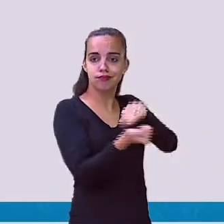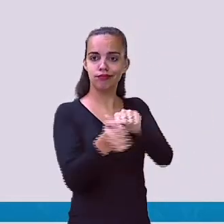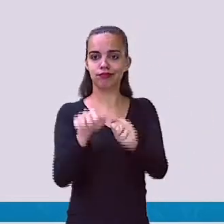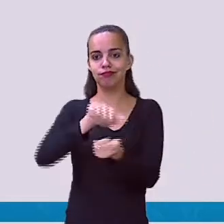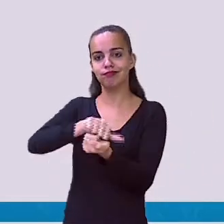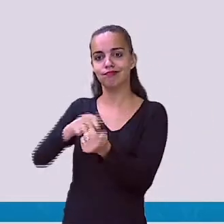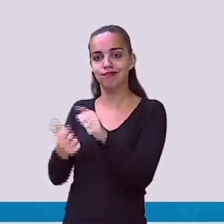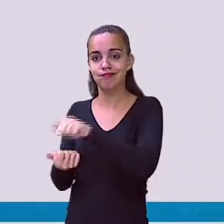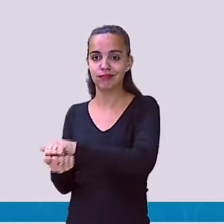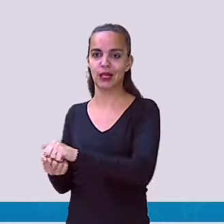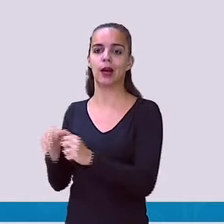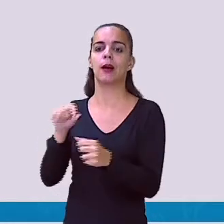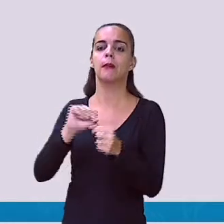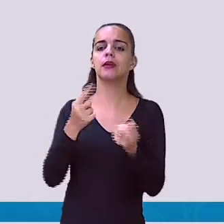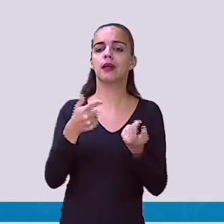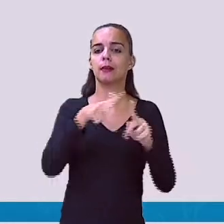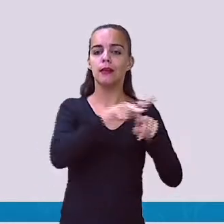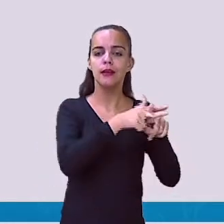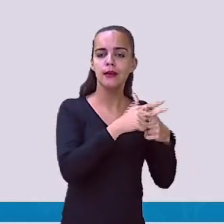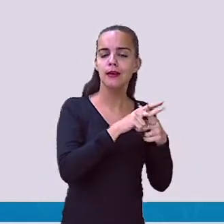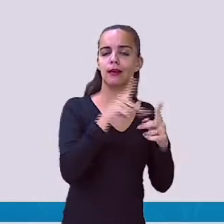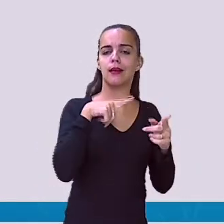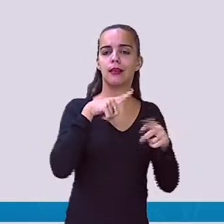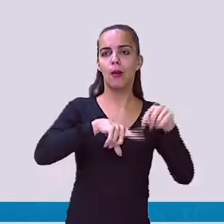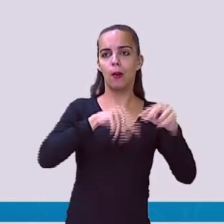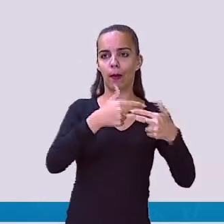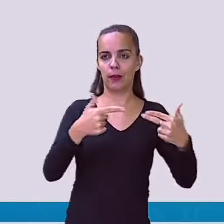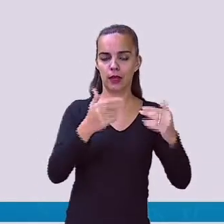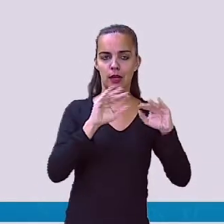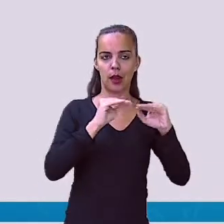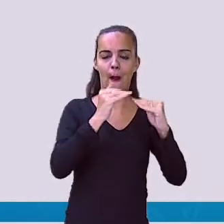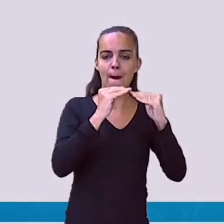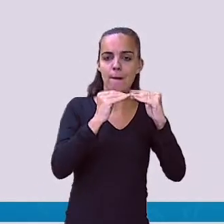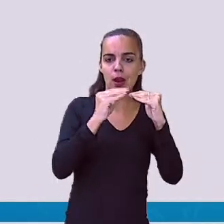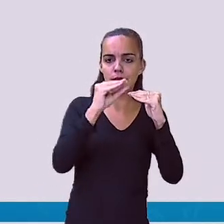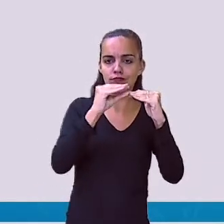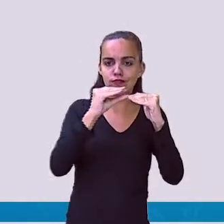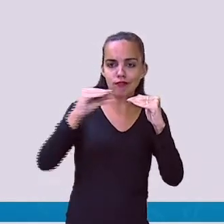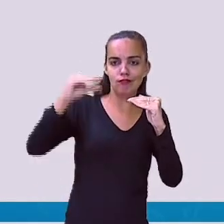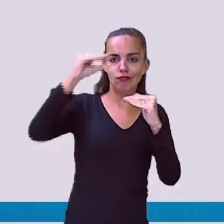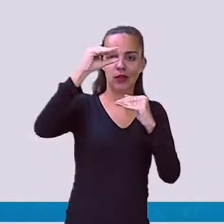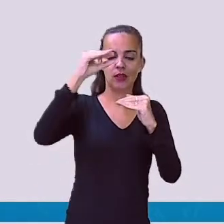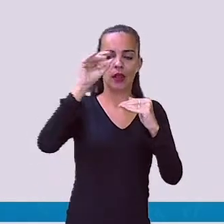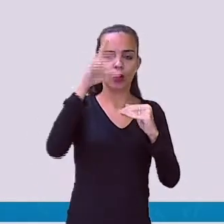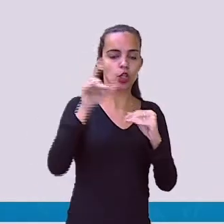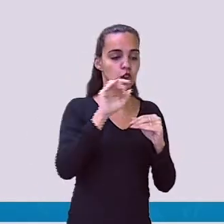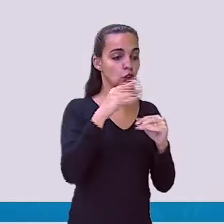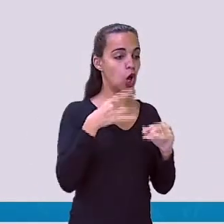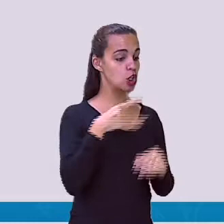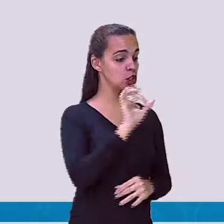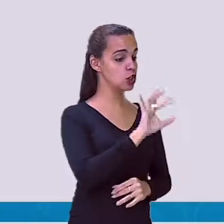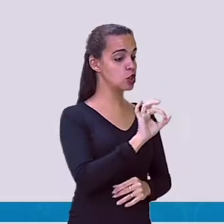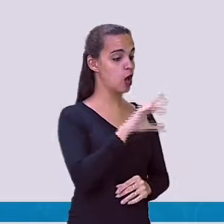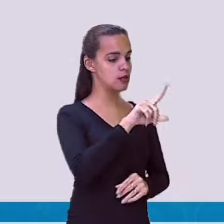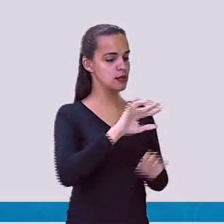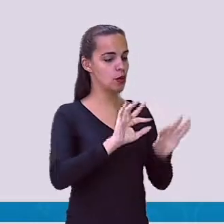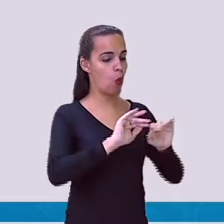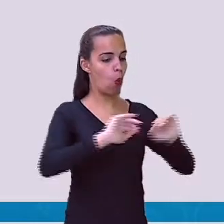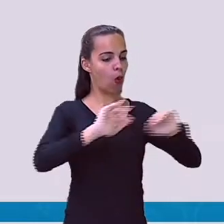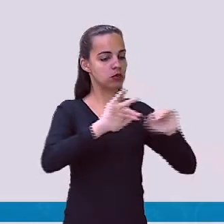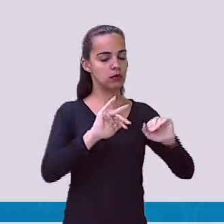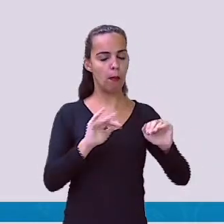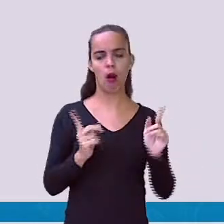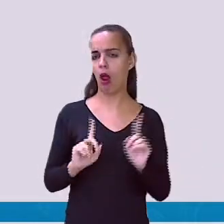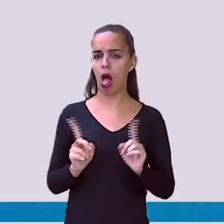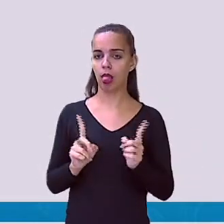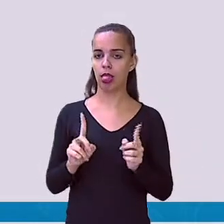matéria. Porque separar componentes de uma mistura não